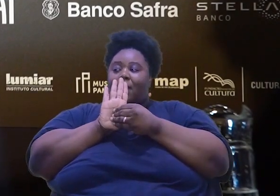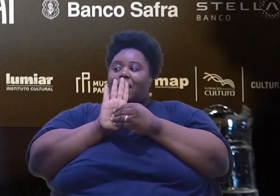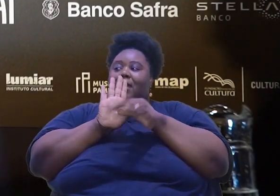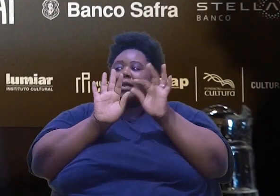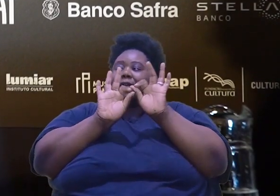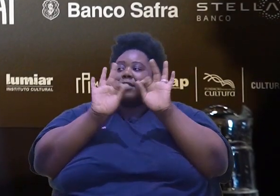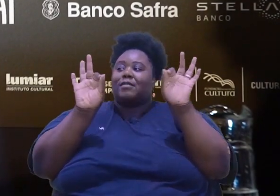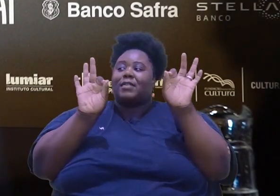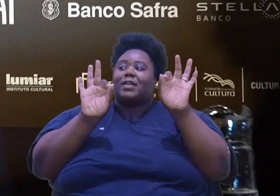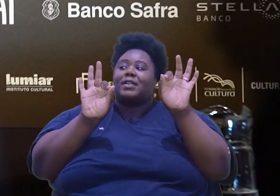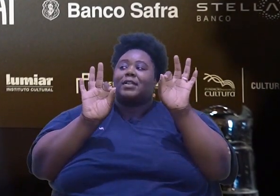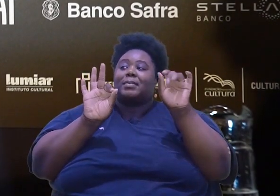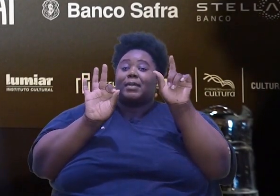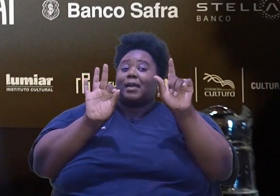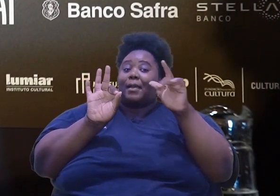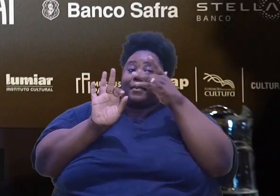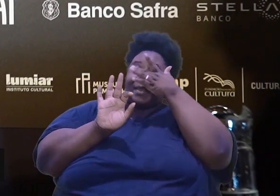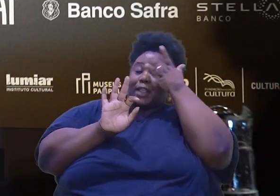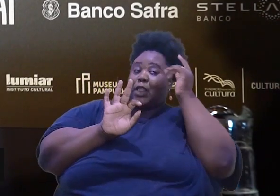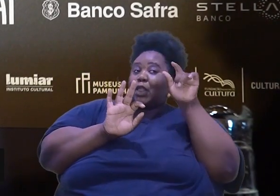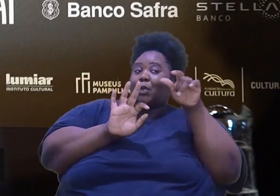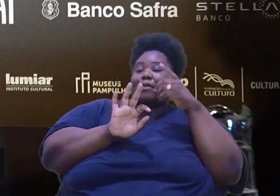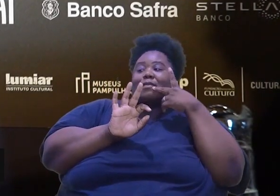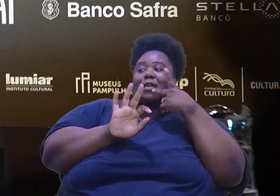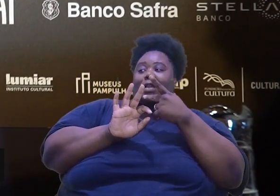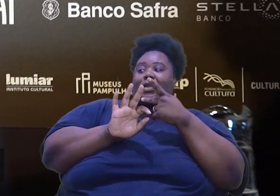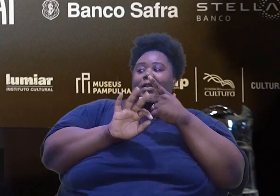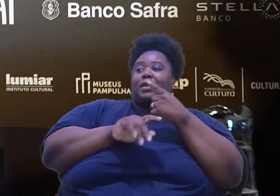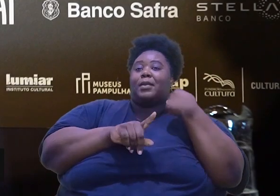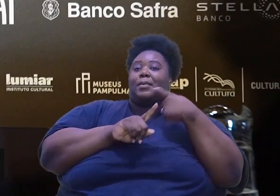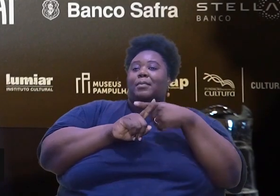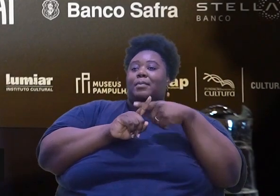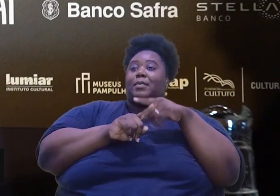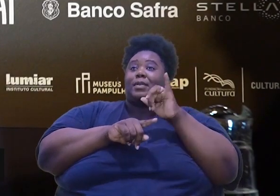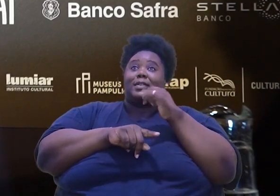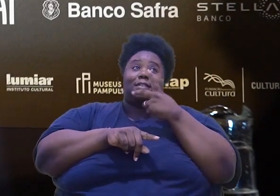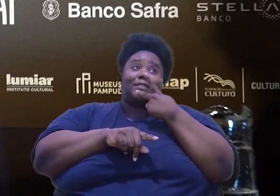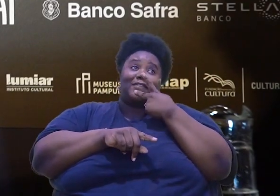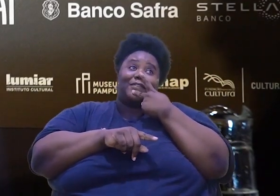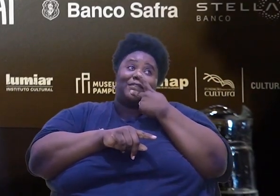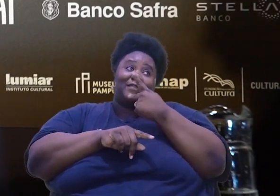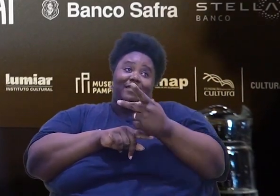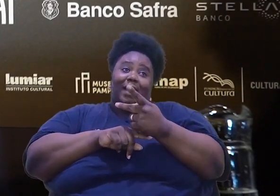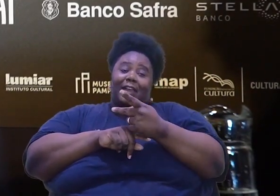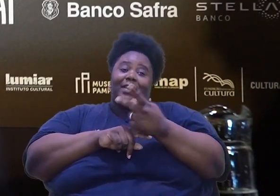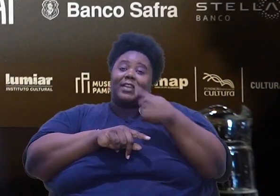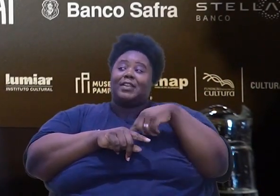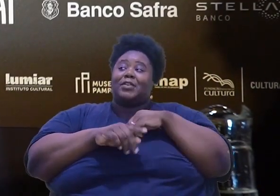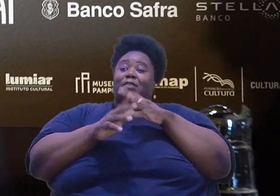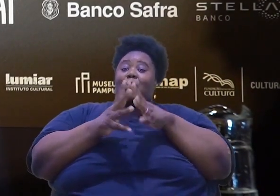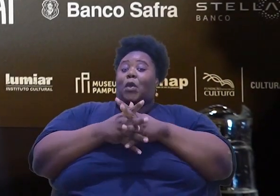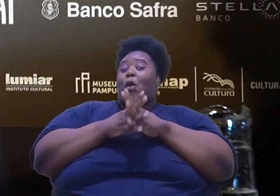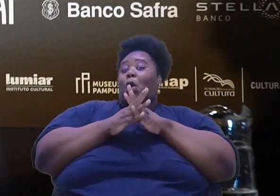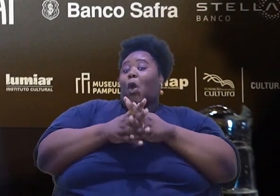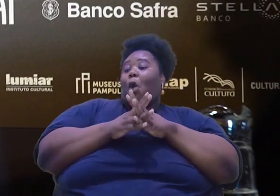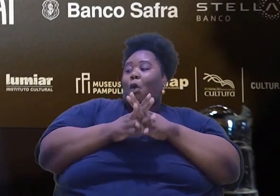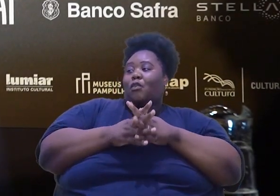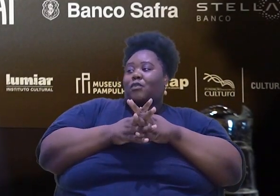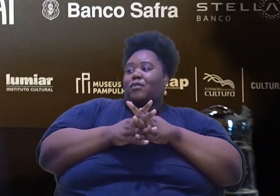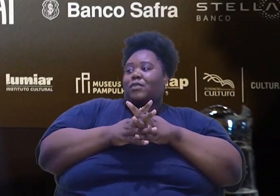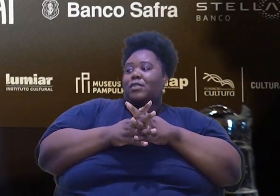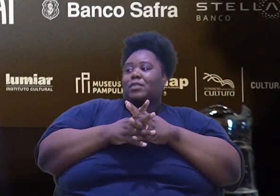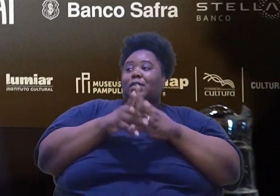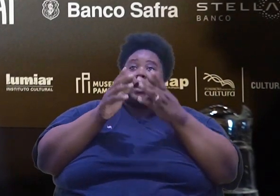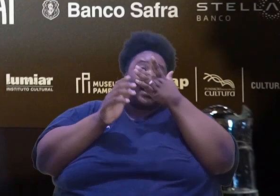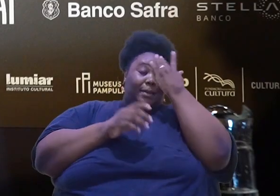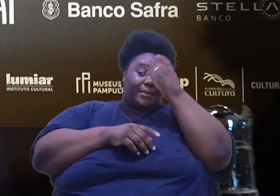boca do personagem, porque se coloca na boca do narrador, sei lá, se confunde o narrador com o sujeito